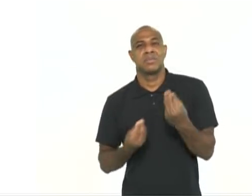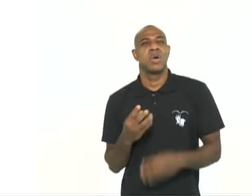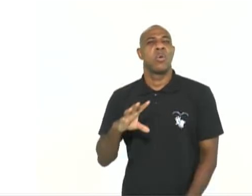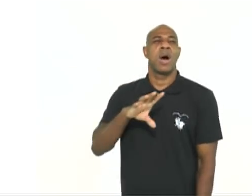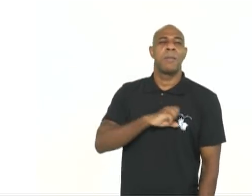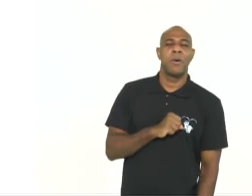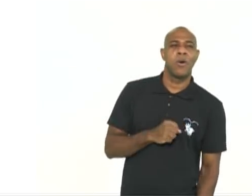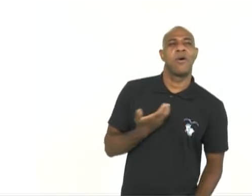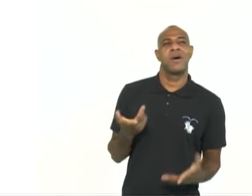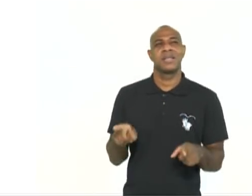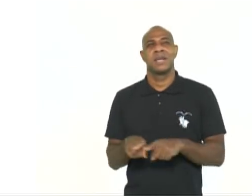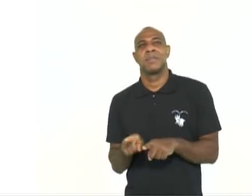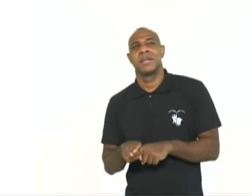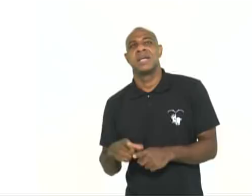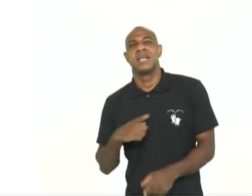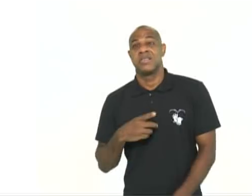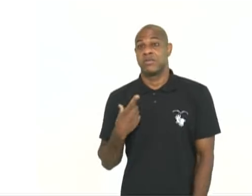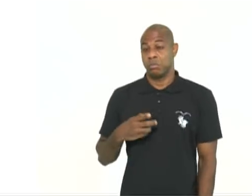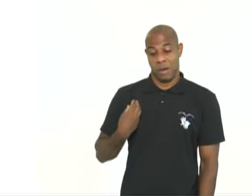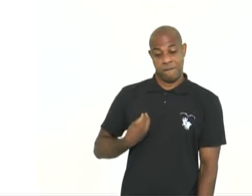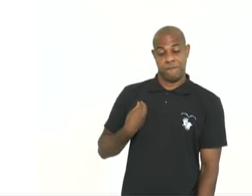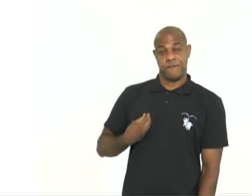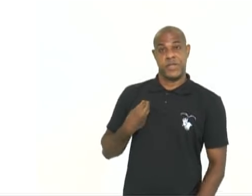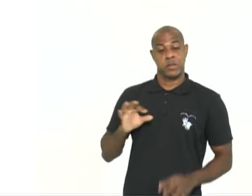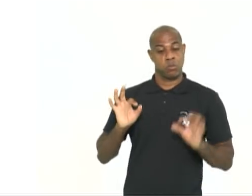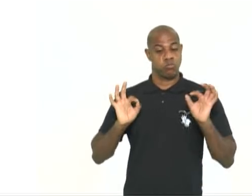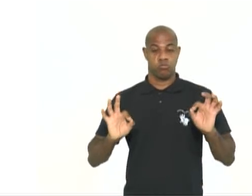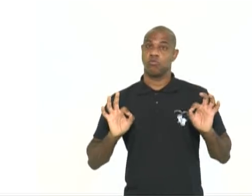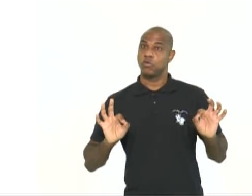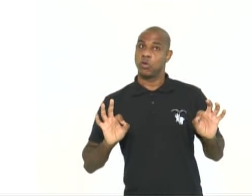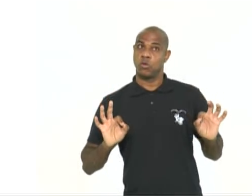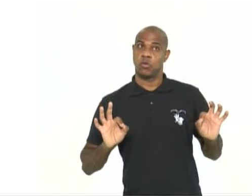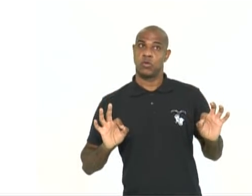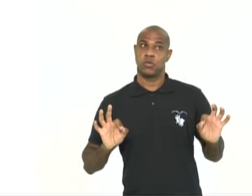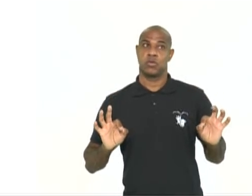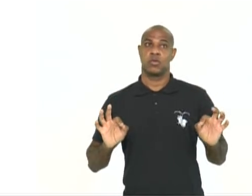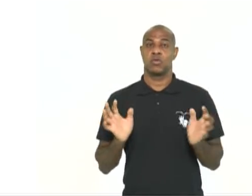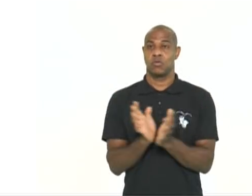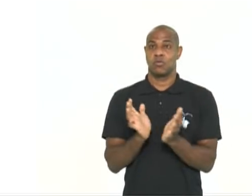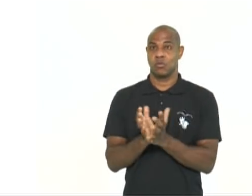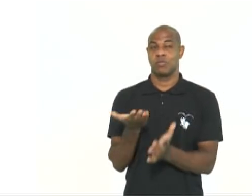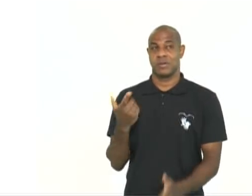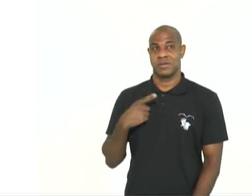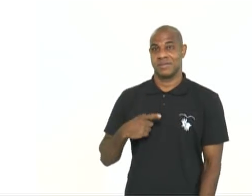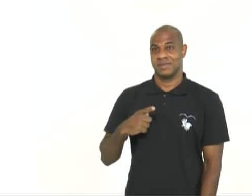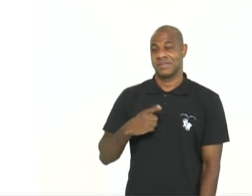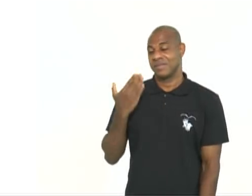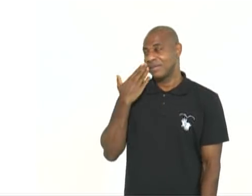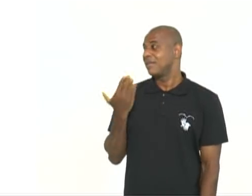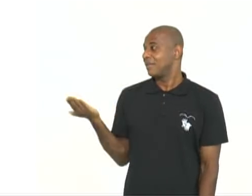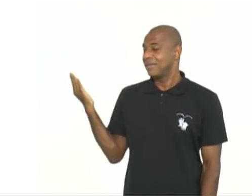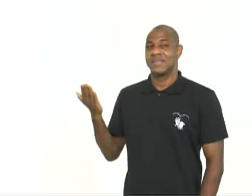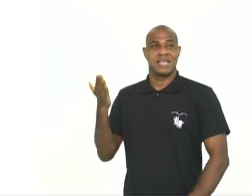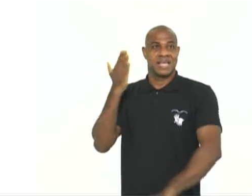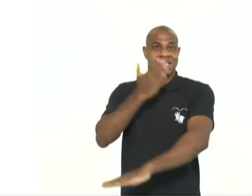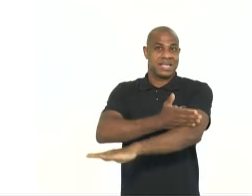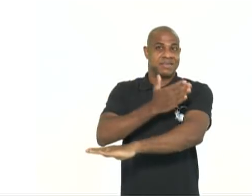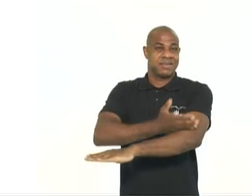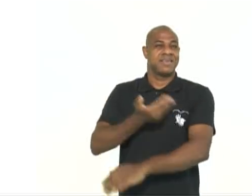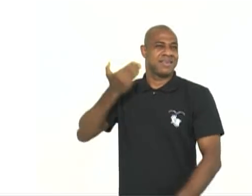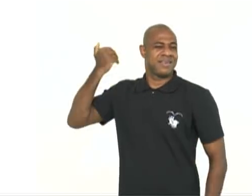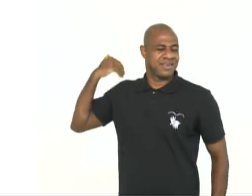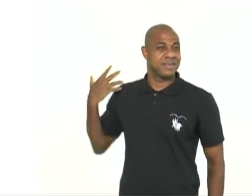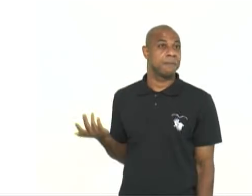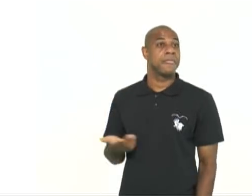e acabavam levando uma vida mais de luxo, principalmente com o enriquecimento da igreja cristã durante a Idade Média. Alguns cristãos